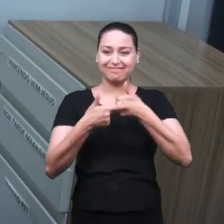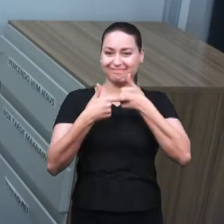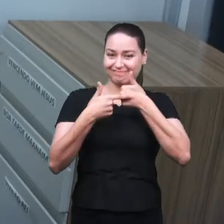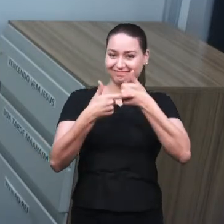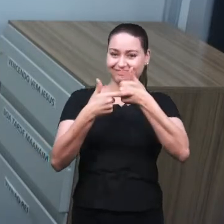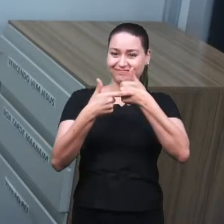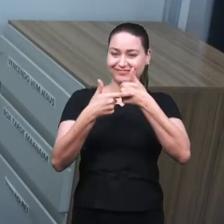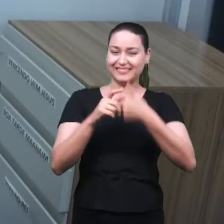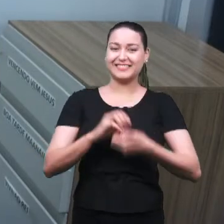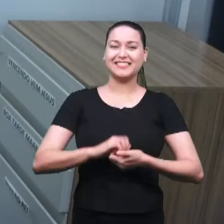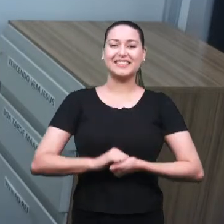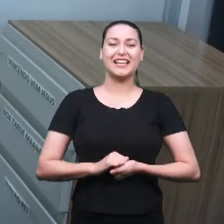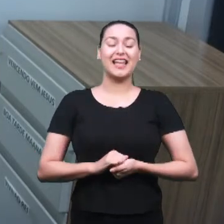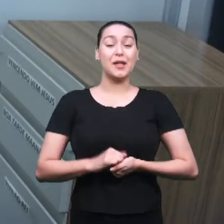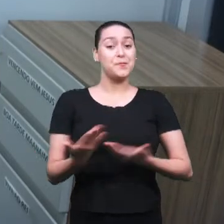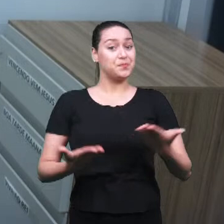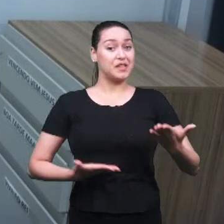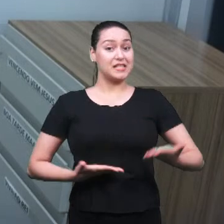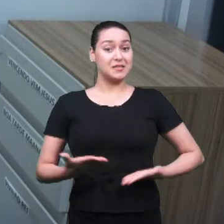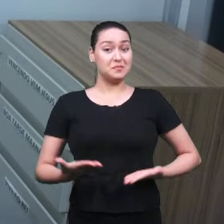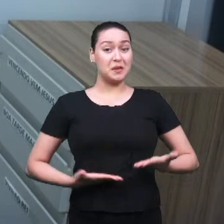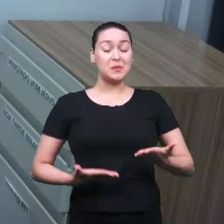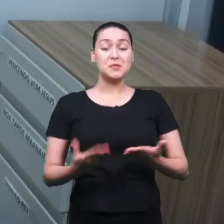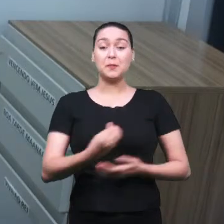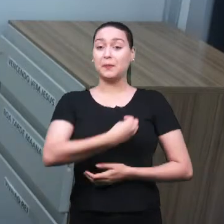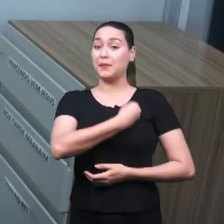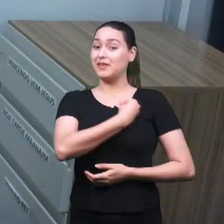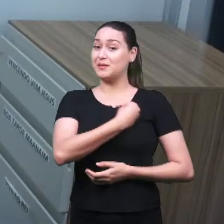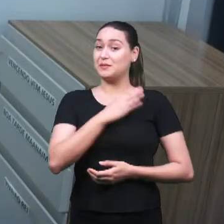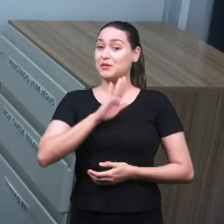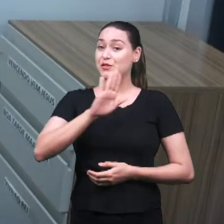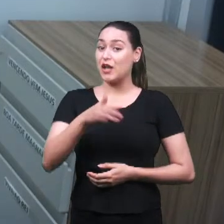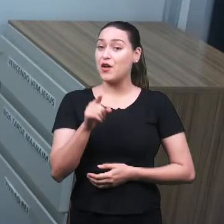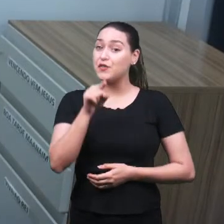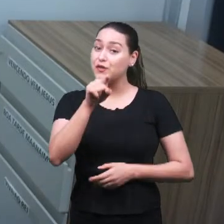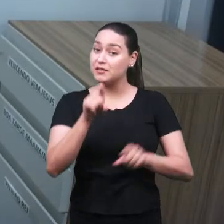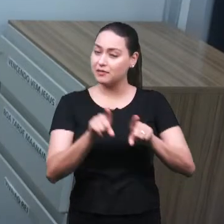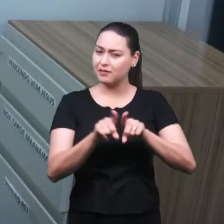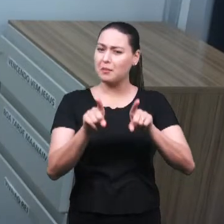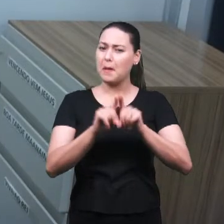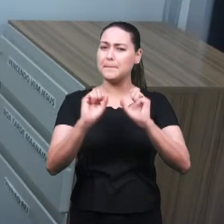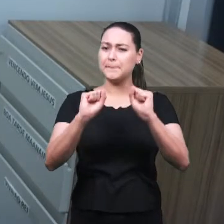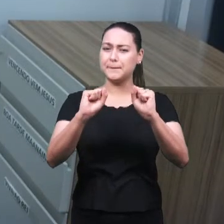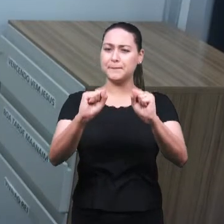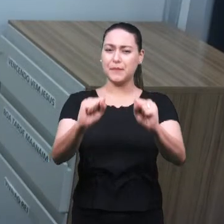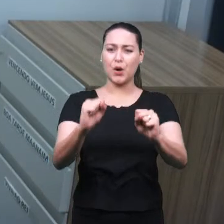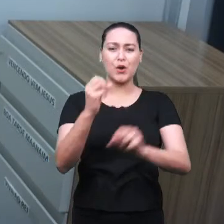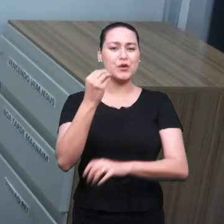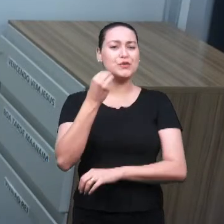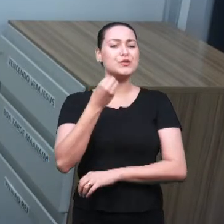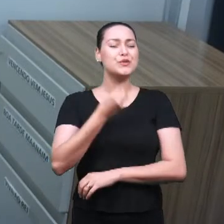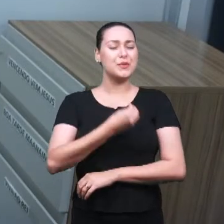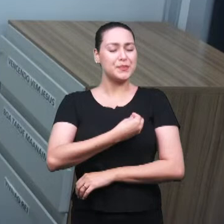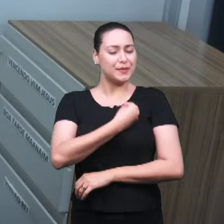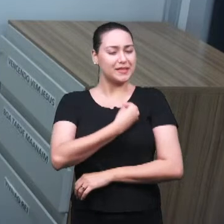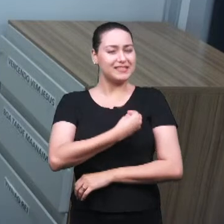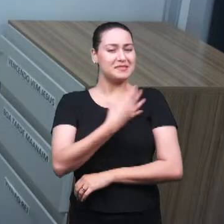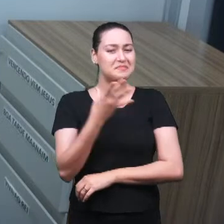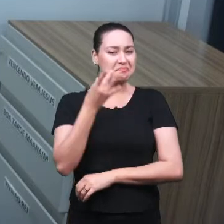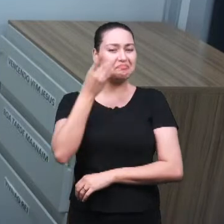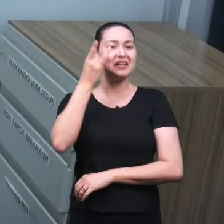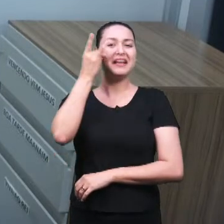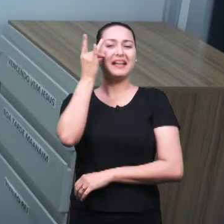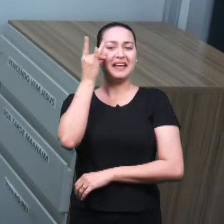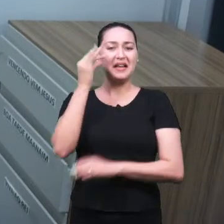já estão participando conosco. Você pode participar também através do nosso chat, né? Você pode mandar a sua mensagem, dizer de